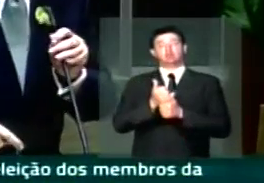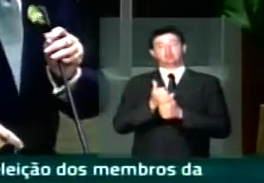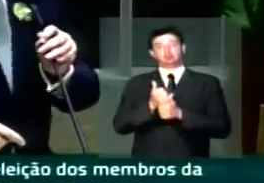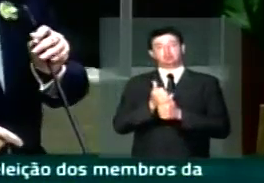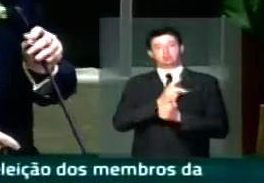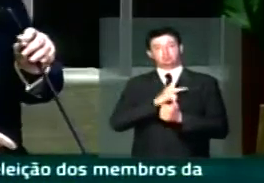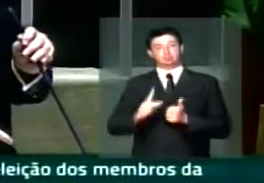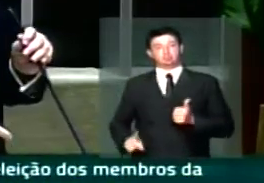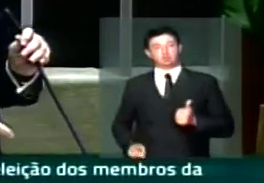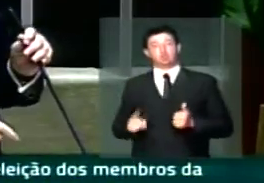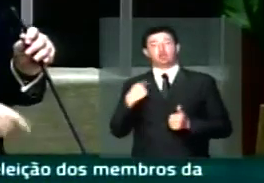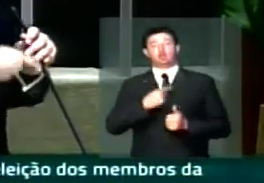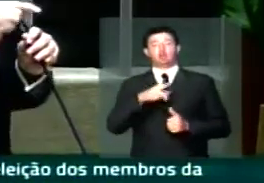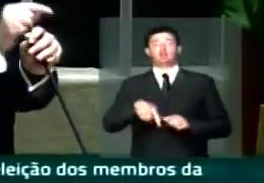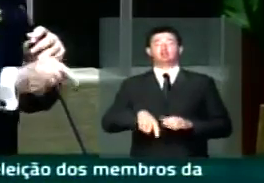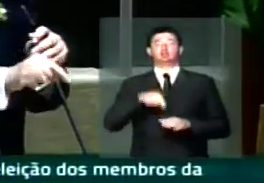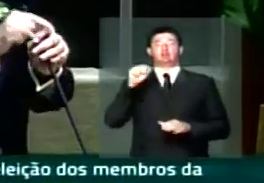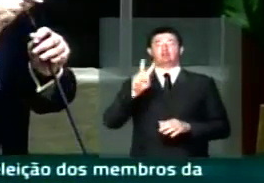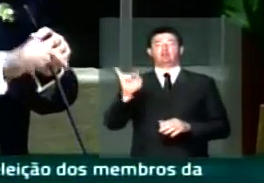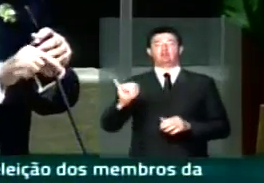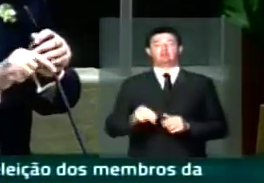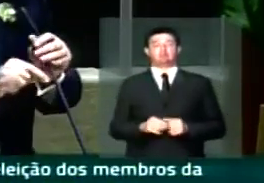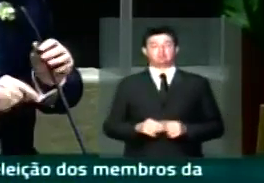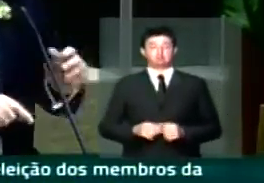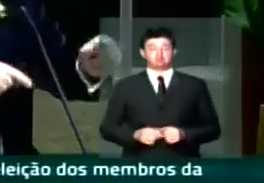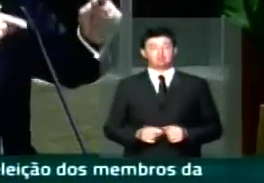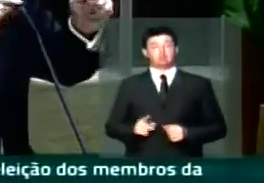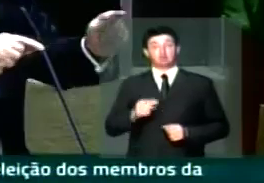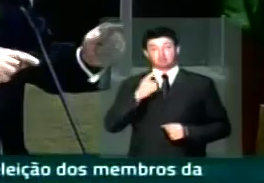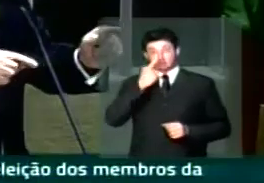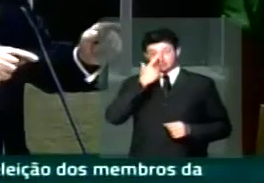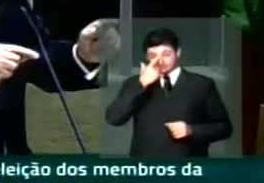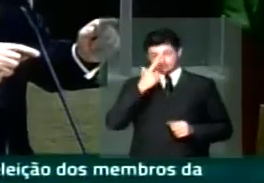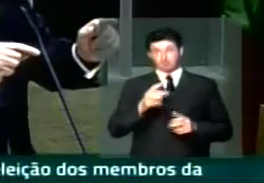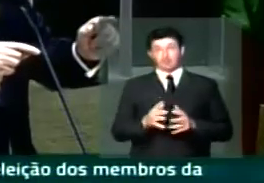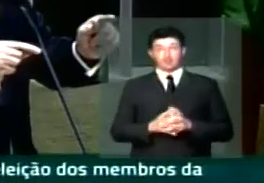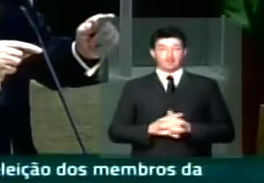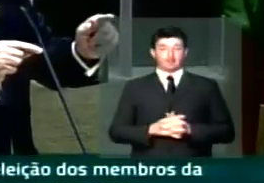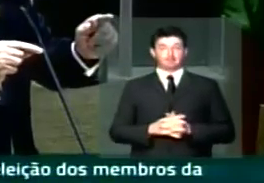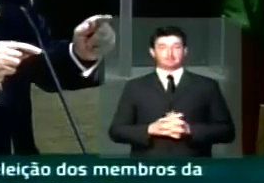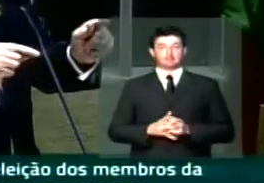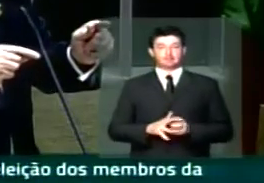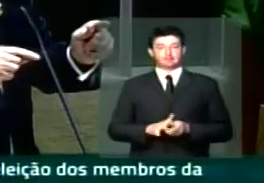desse presidente que nós vamos eleger. É preciso que nós, agora...